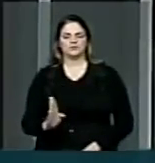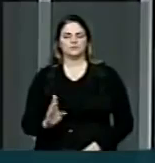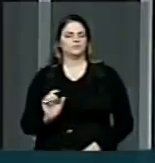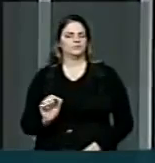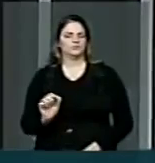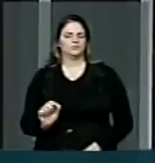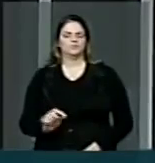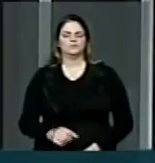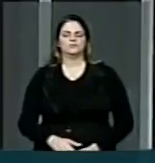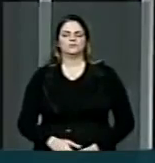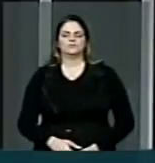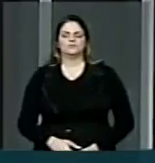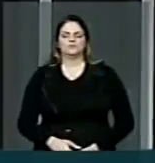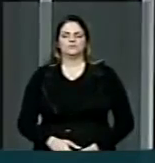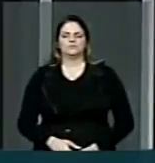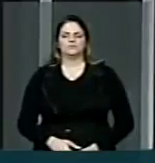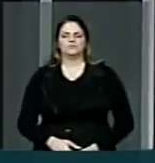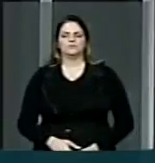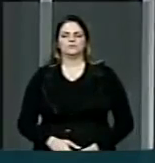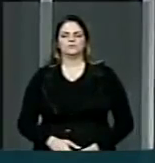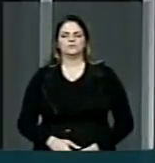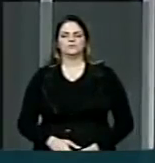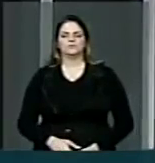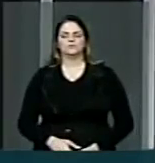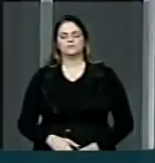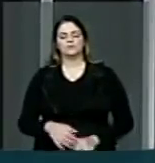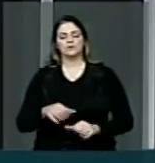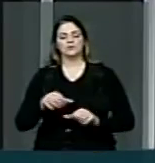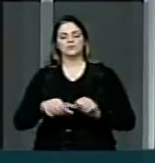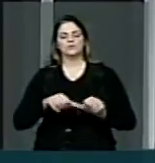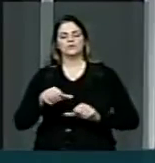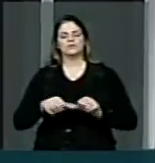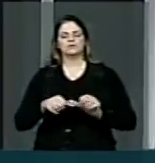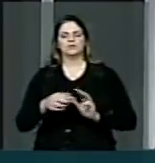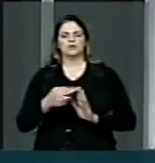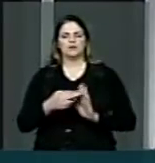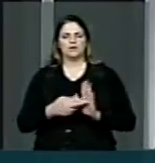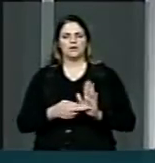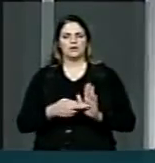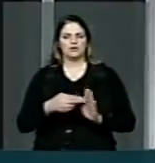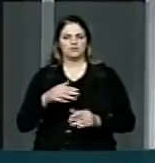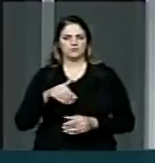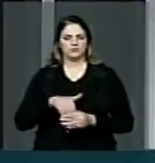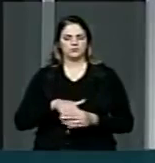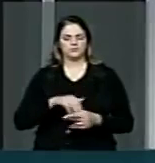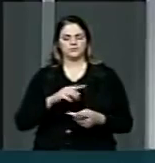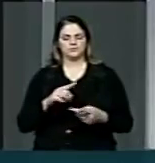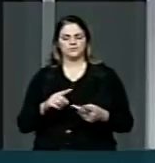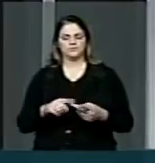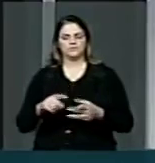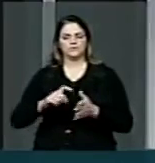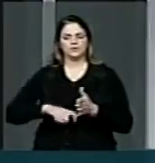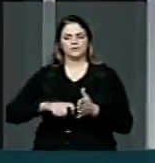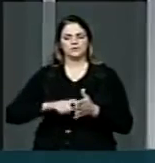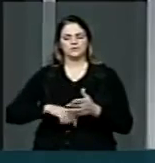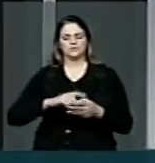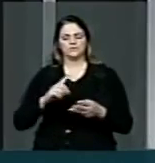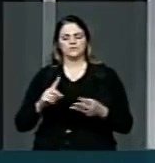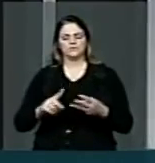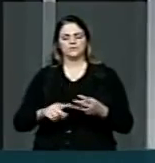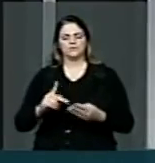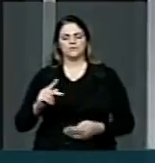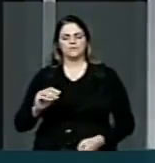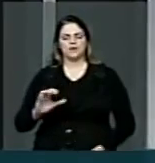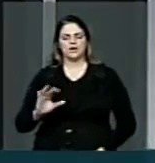deles refere-se à reforma eleitoral, outro à tributária e, por último, o Pacto